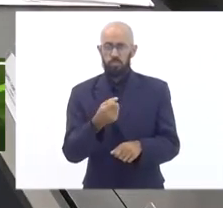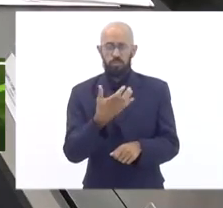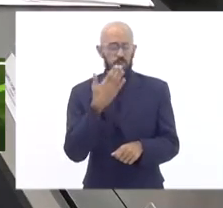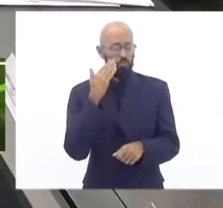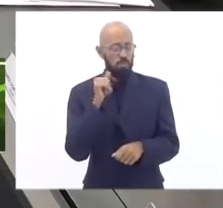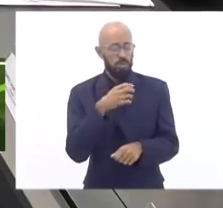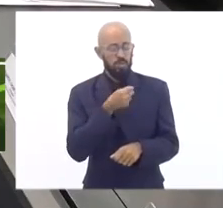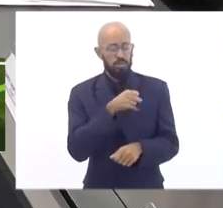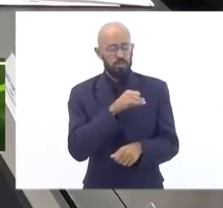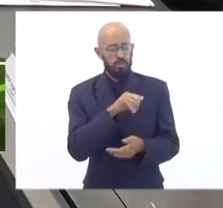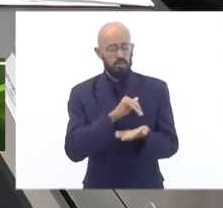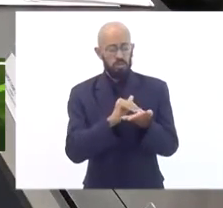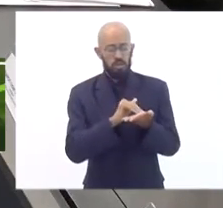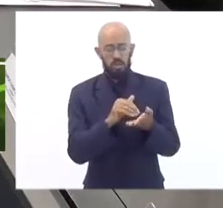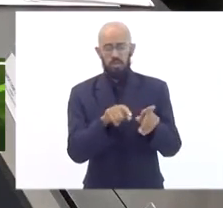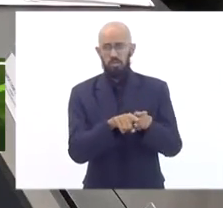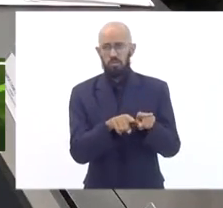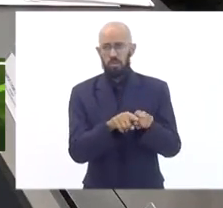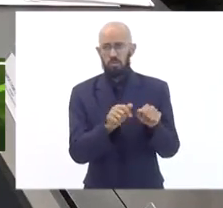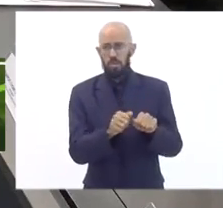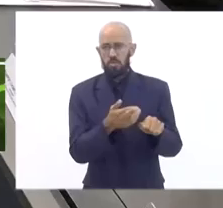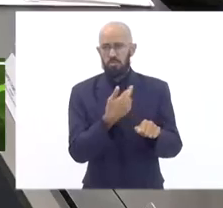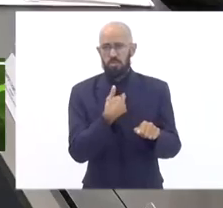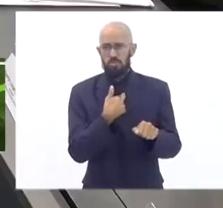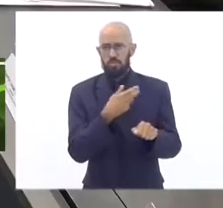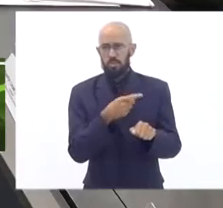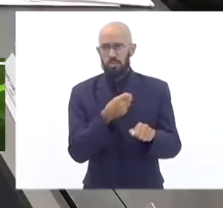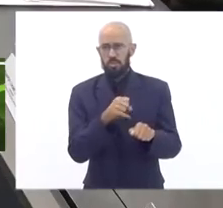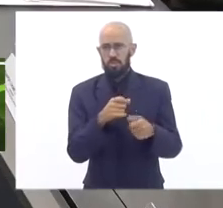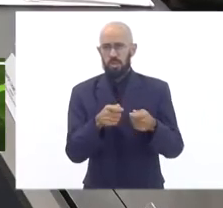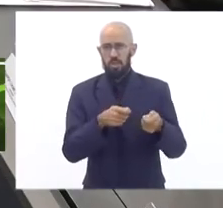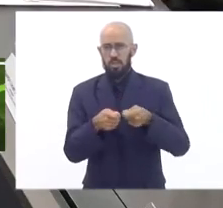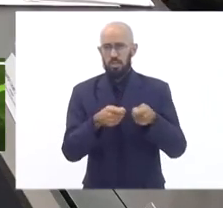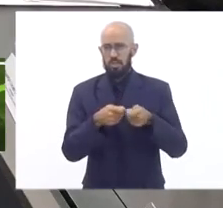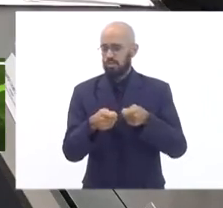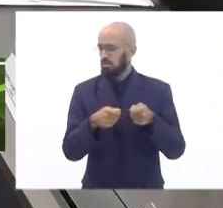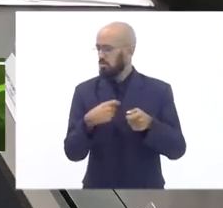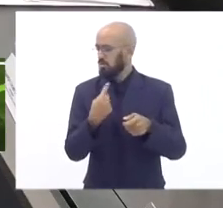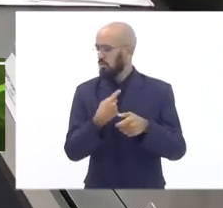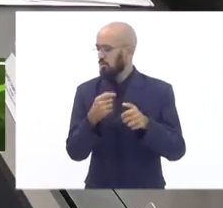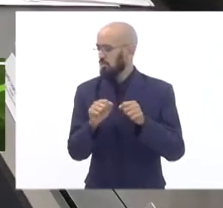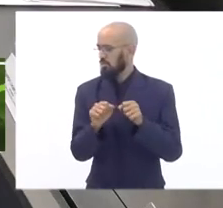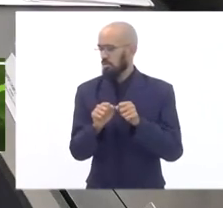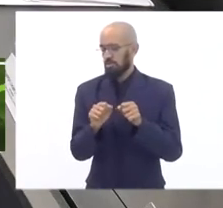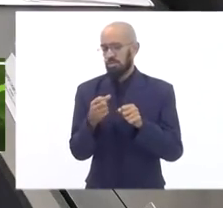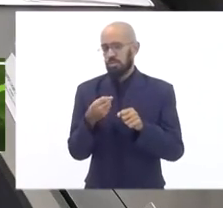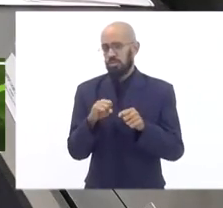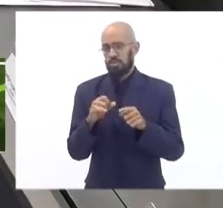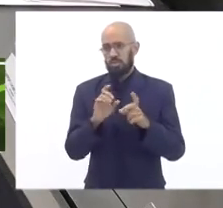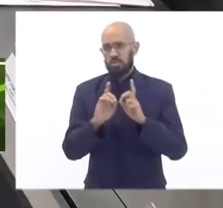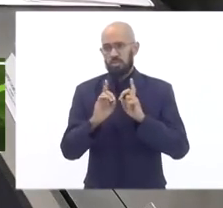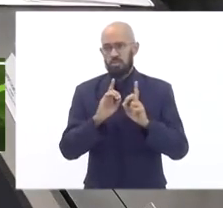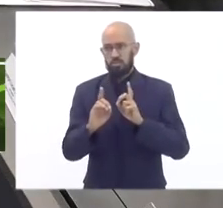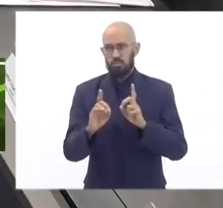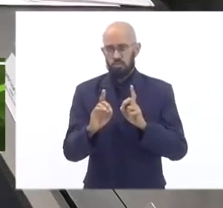se nas negociações que vêm sendo feitas, se têm sido